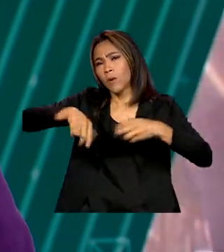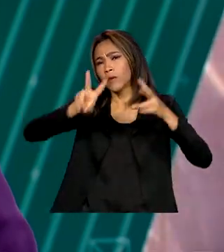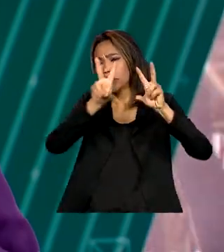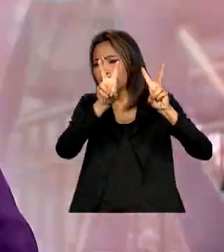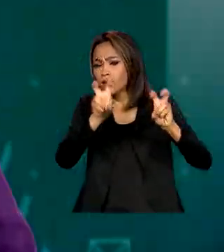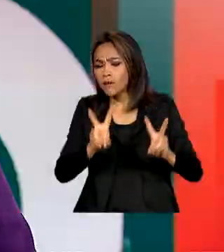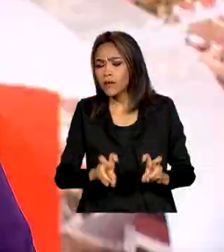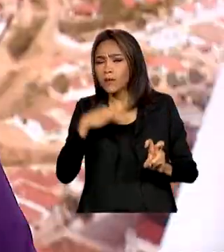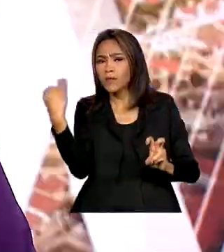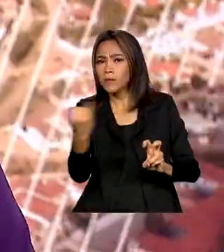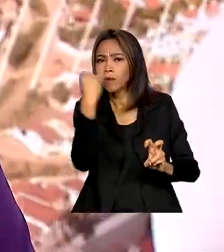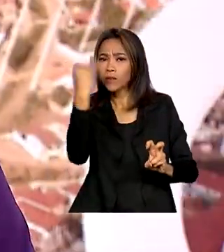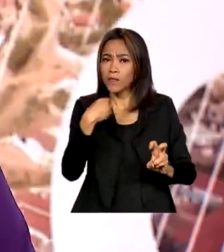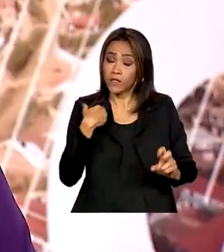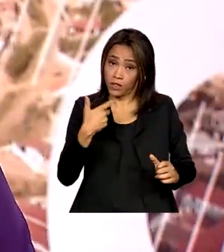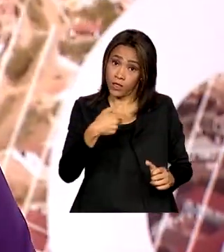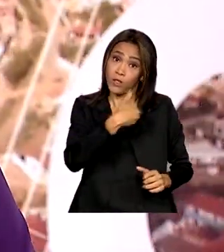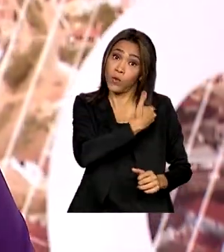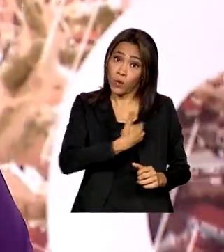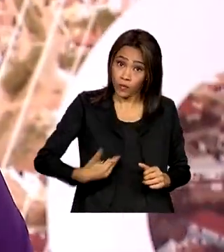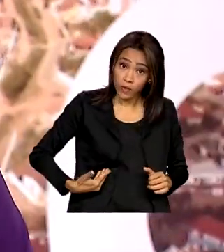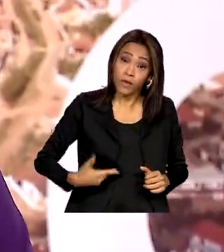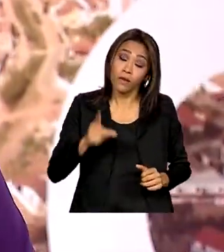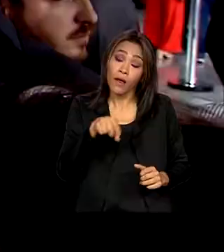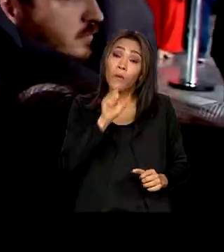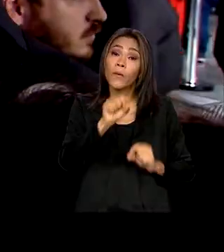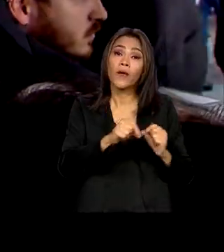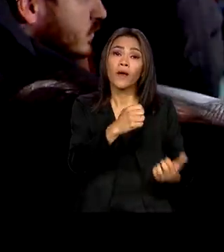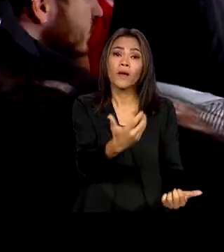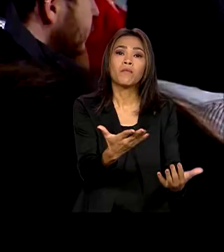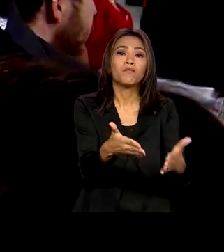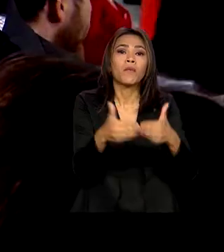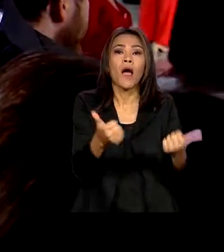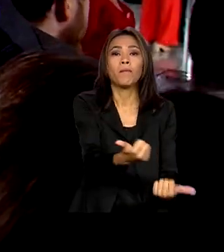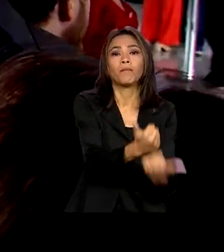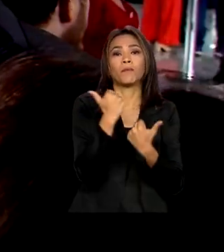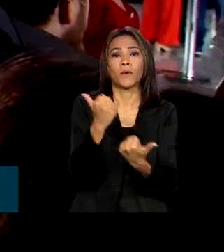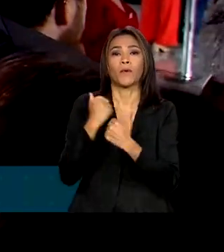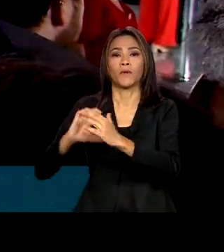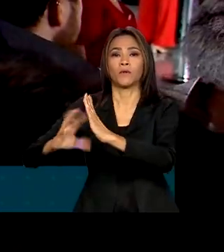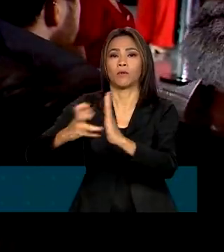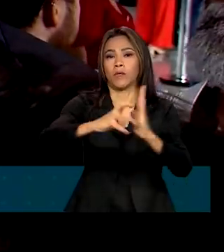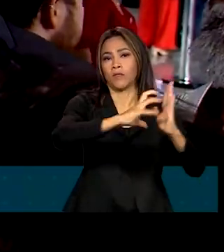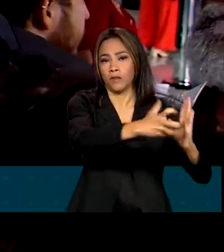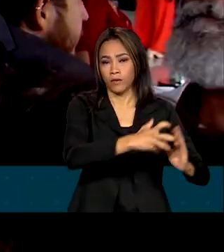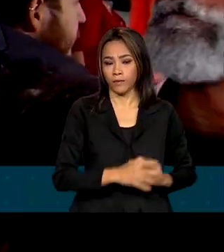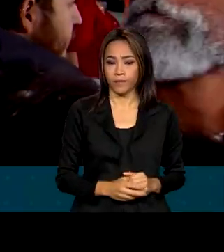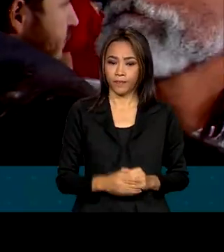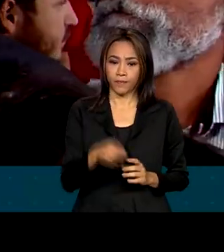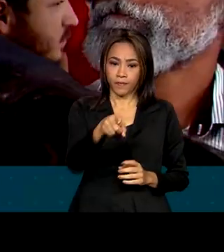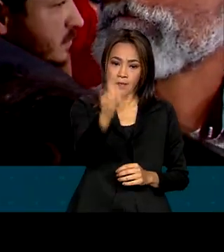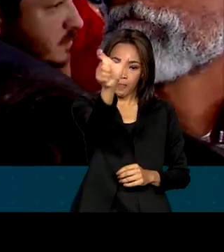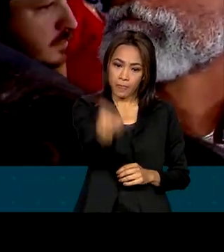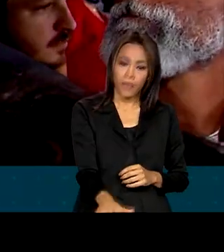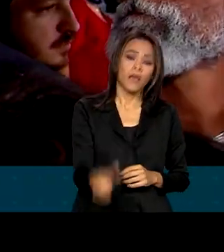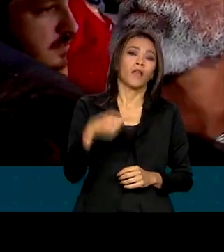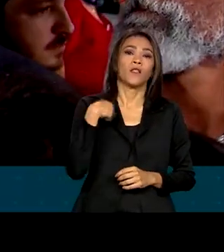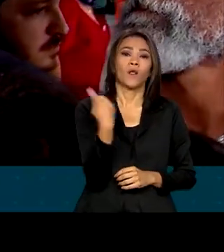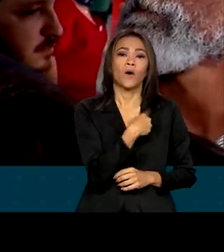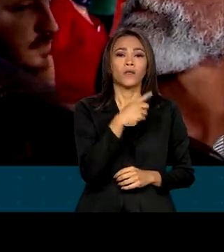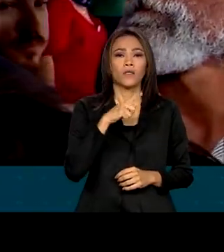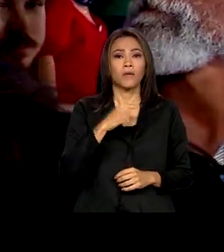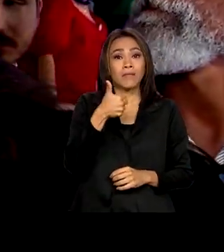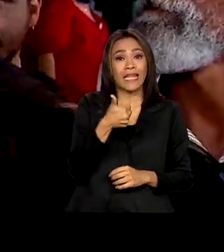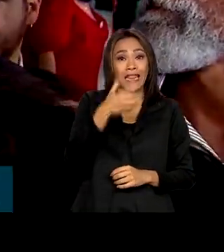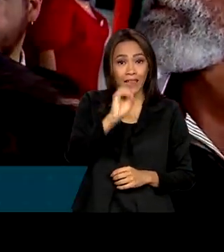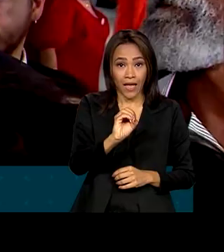governo é contar com a colaboração dos partidos. Nós já temos a maior frente ampla de apoio do presidente Lula, com os 10